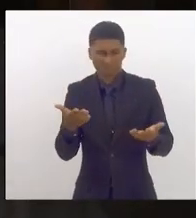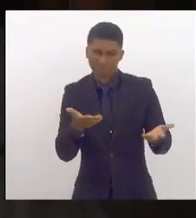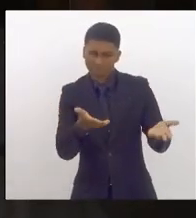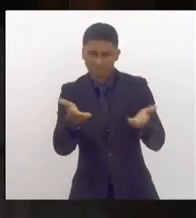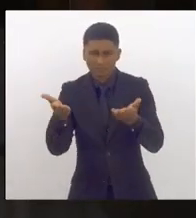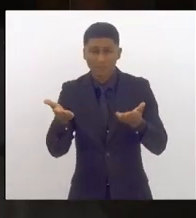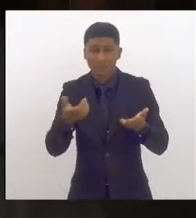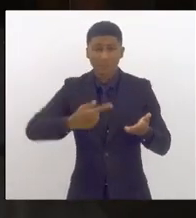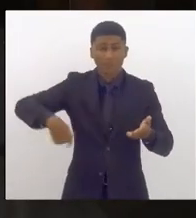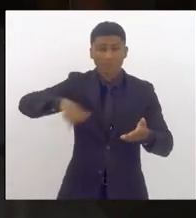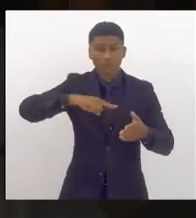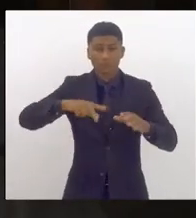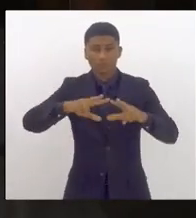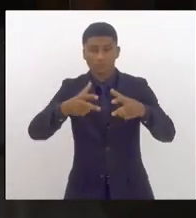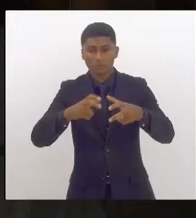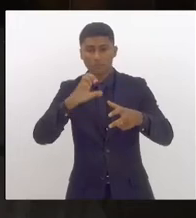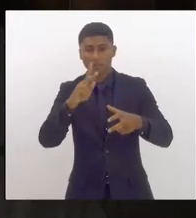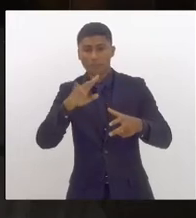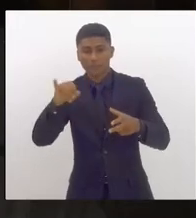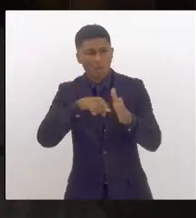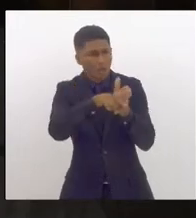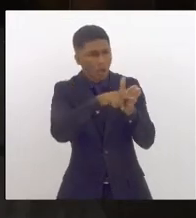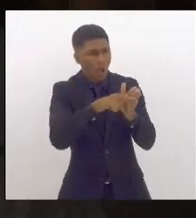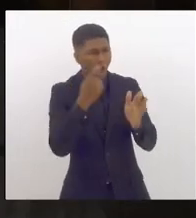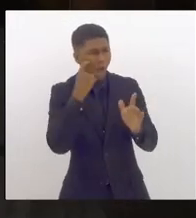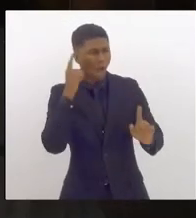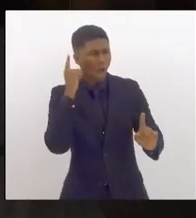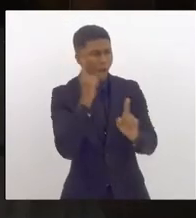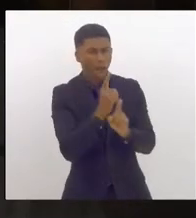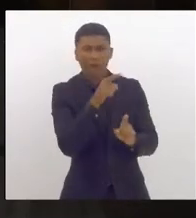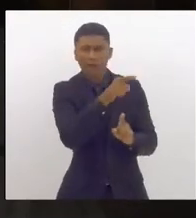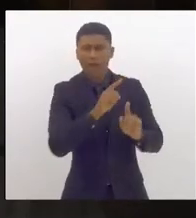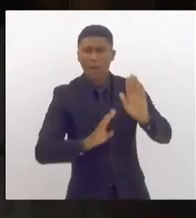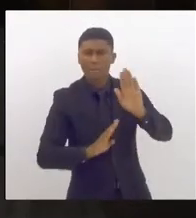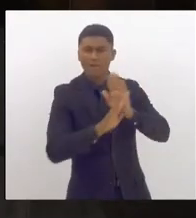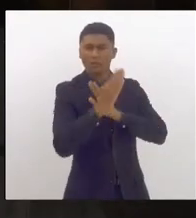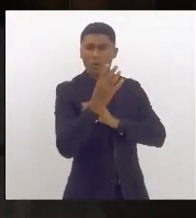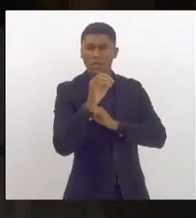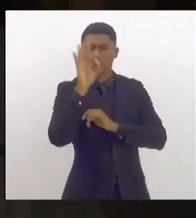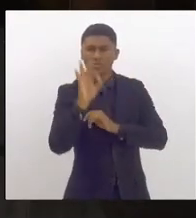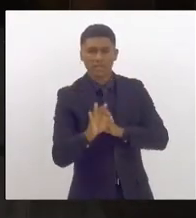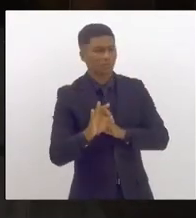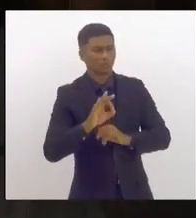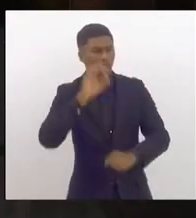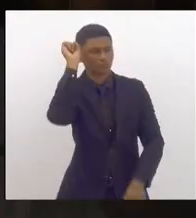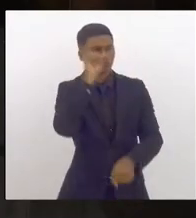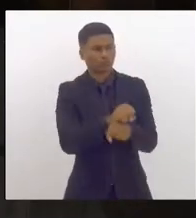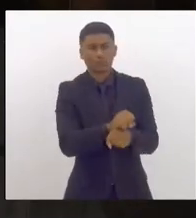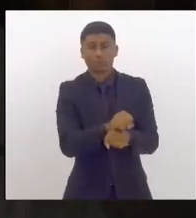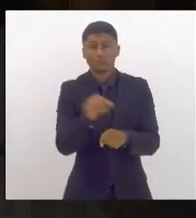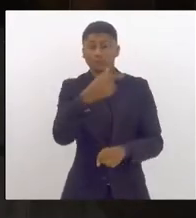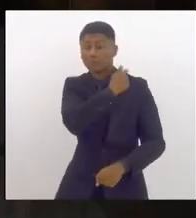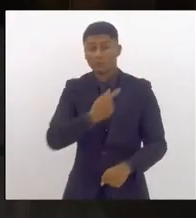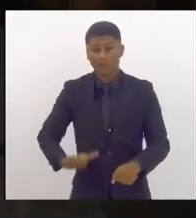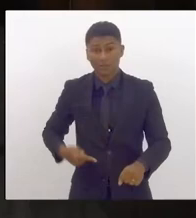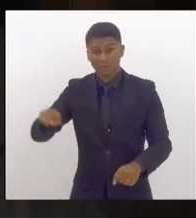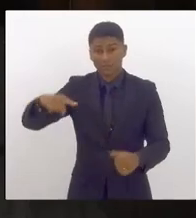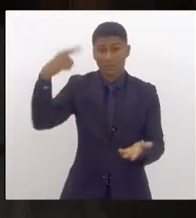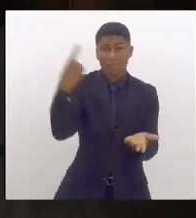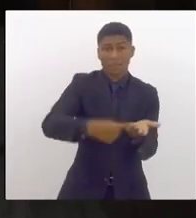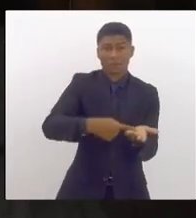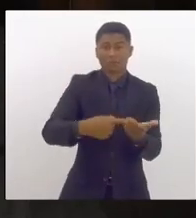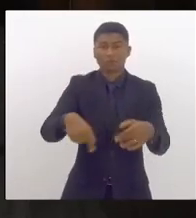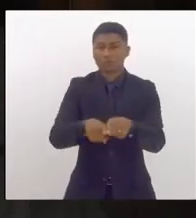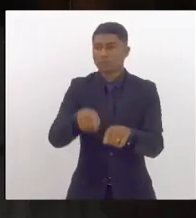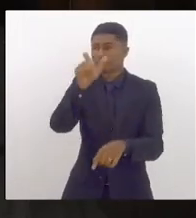e põe a nossa CPI que barrou o mesmo de quarenta por cento em fevereiro que o governador já tinha combinado com a super galera o governador tinha dois assessores